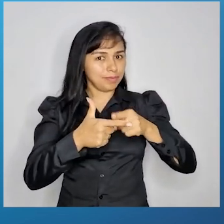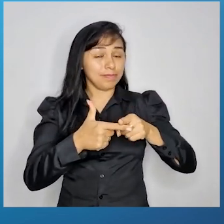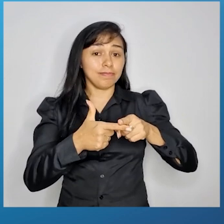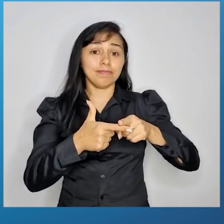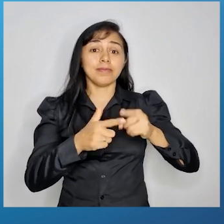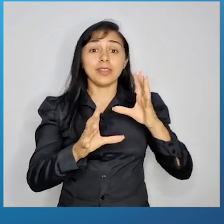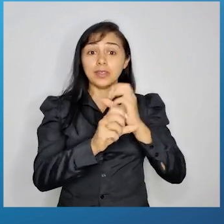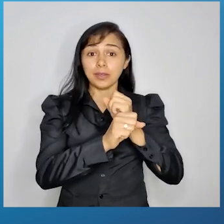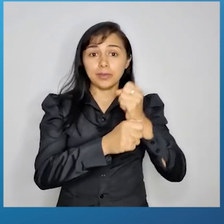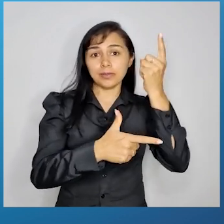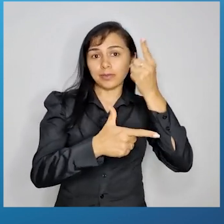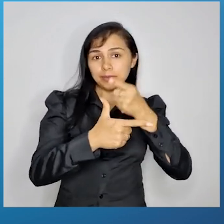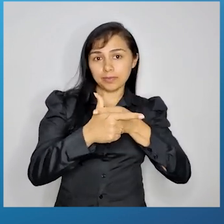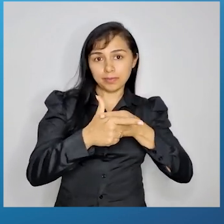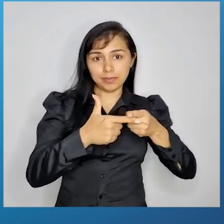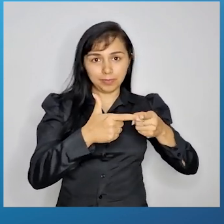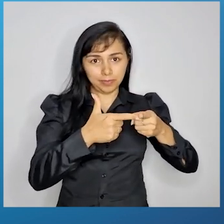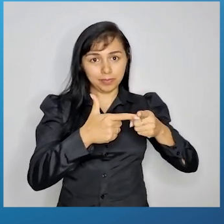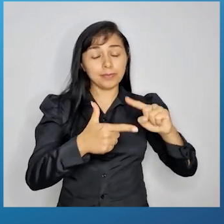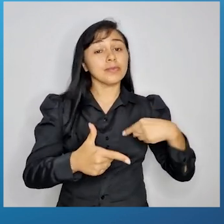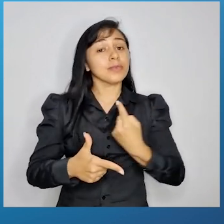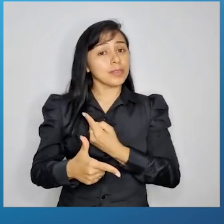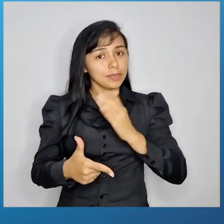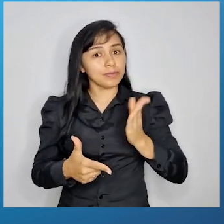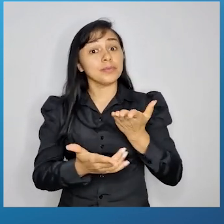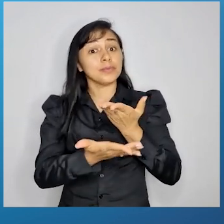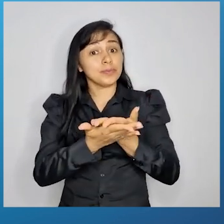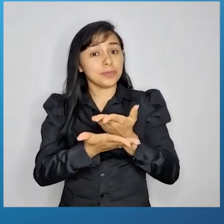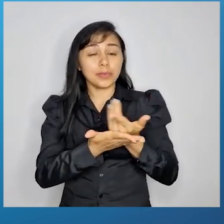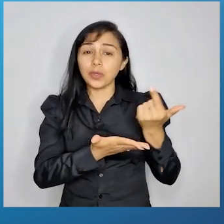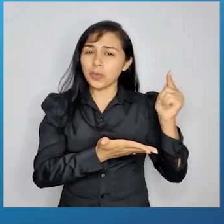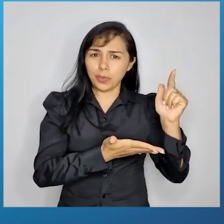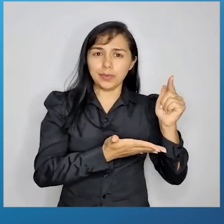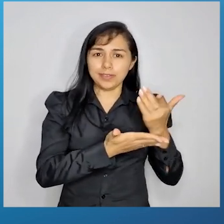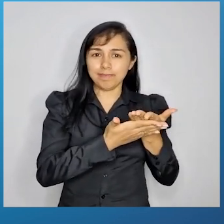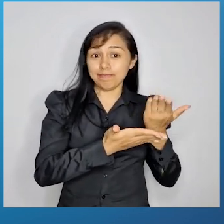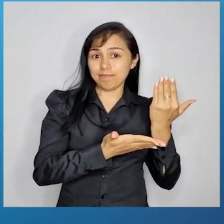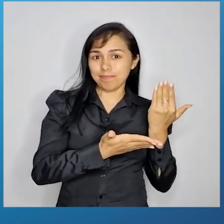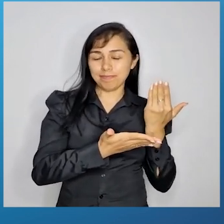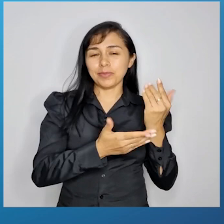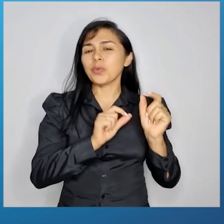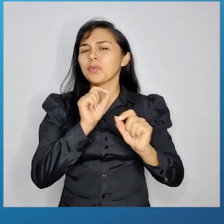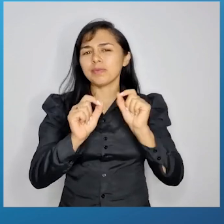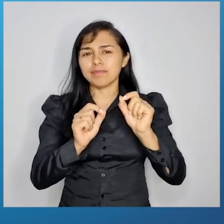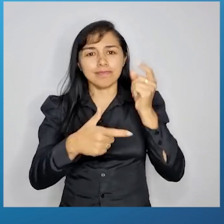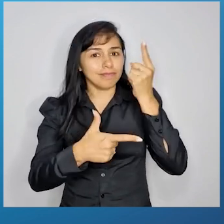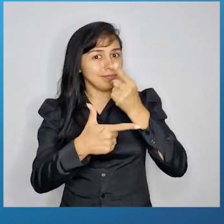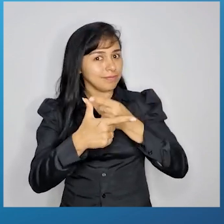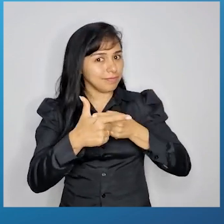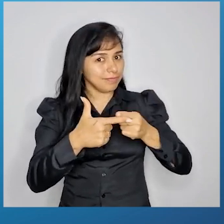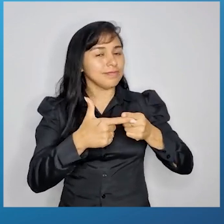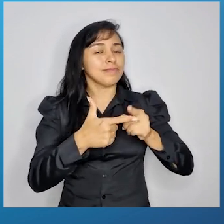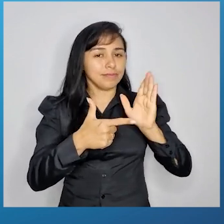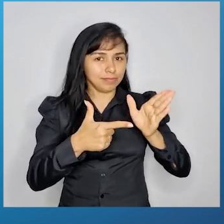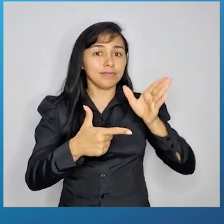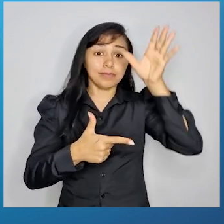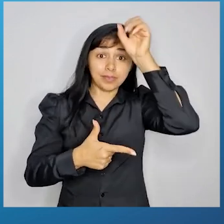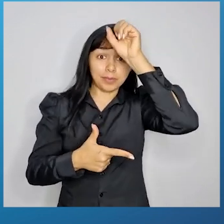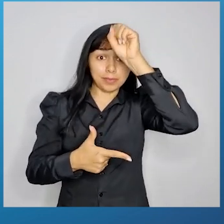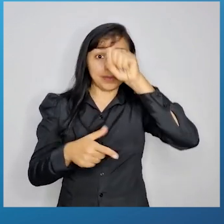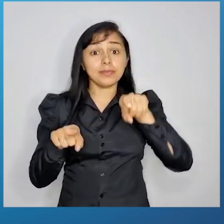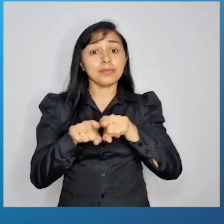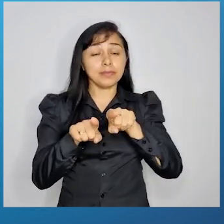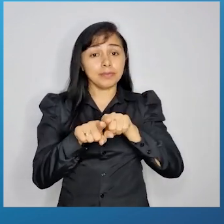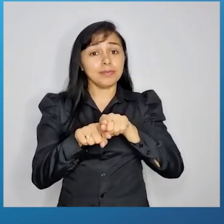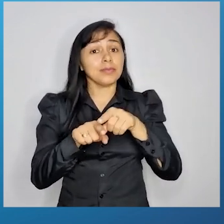a divisão. Nós já estudamos em outras aulas o que é a divisão, nós aprendemos como